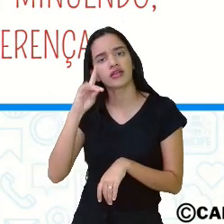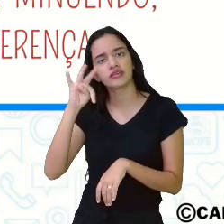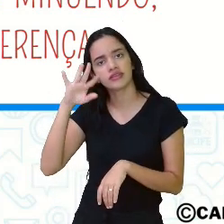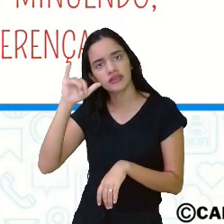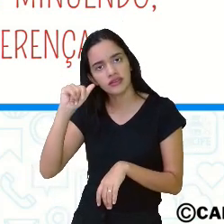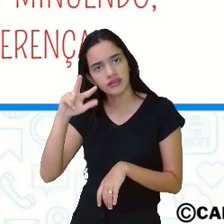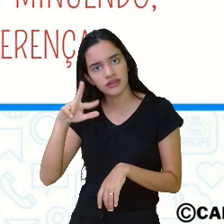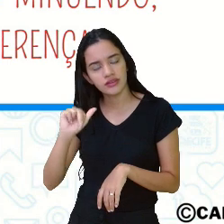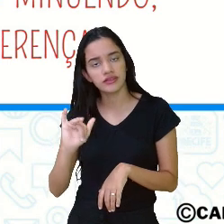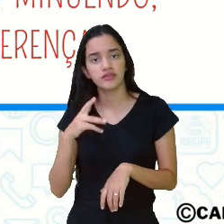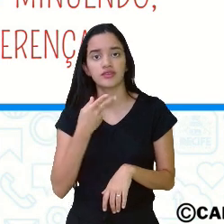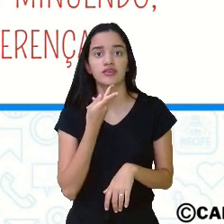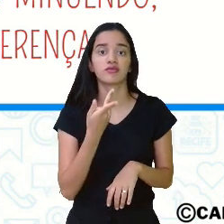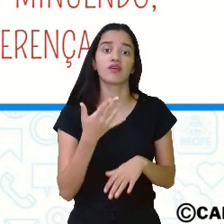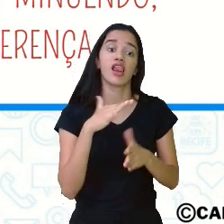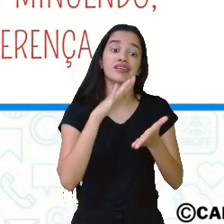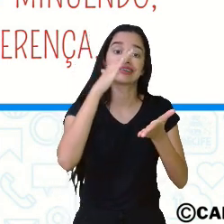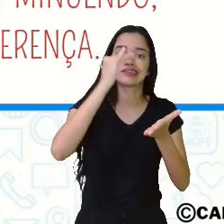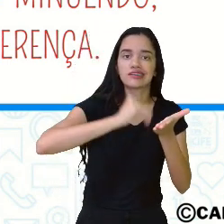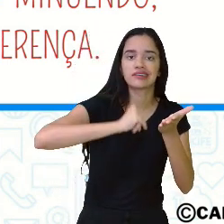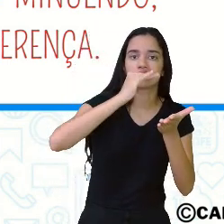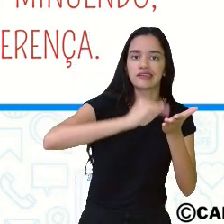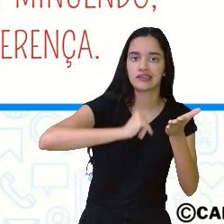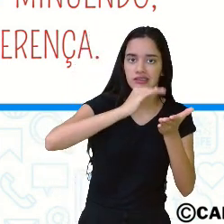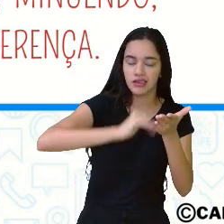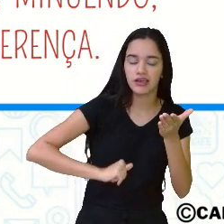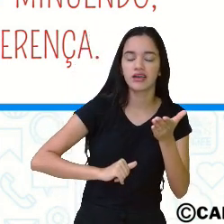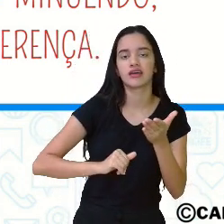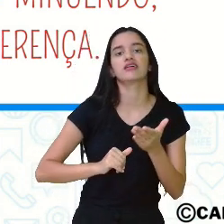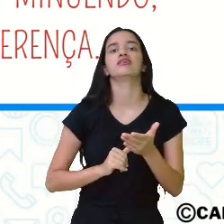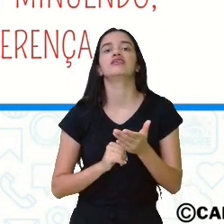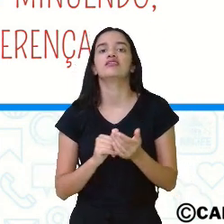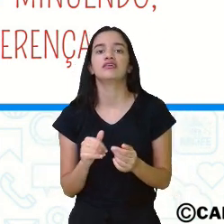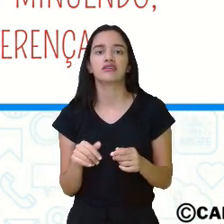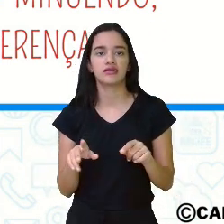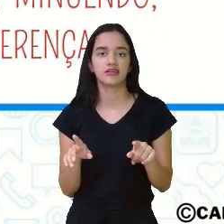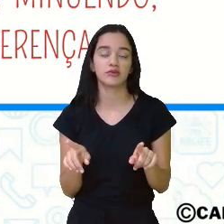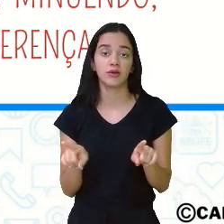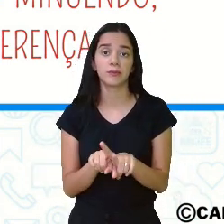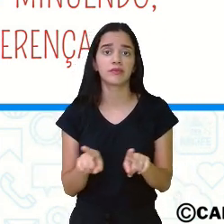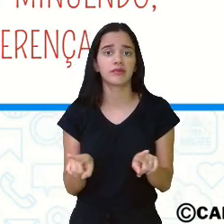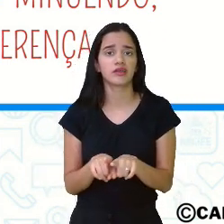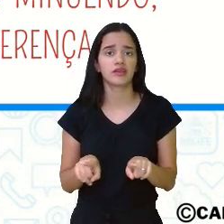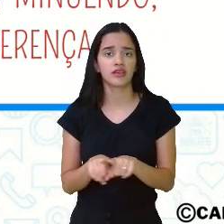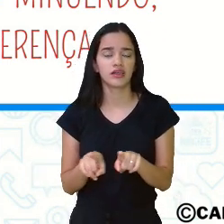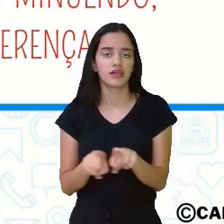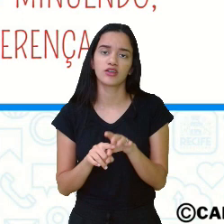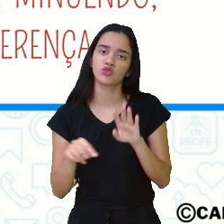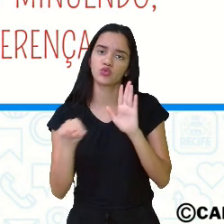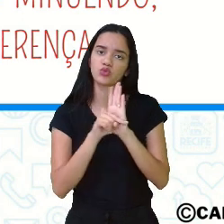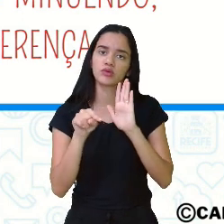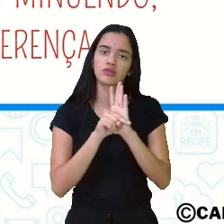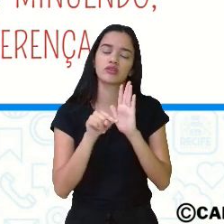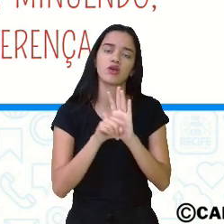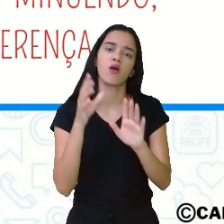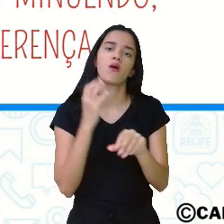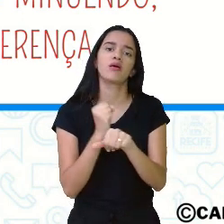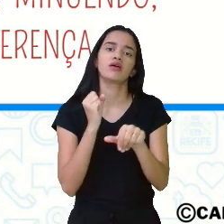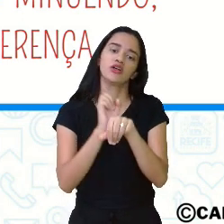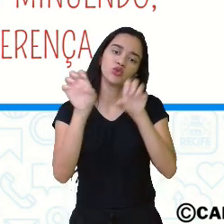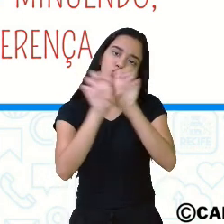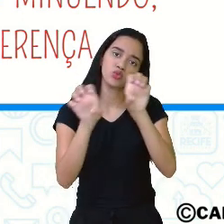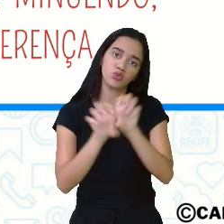que falam em retirar, restar, tirar. Também as subtrações são operações com